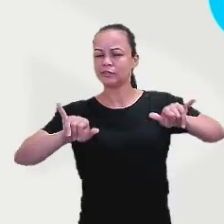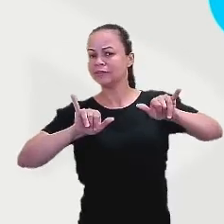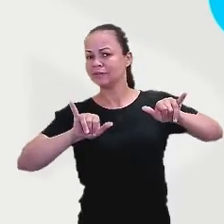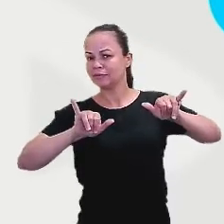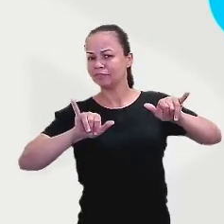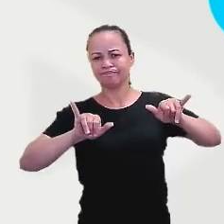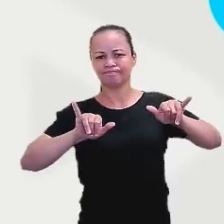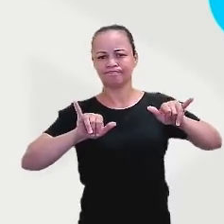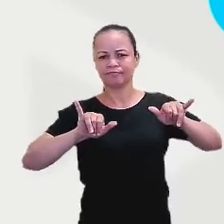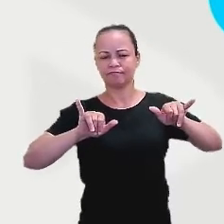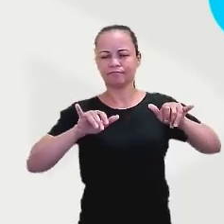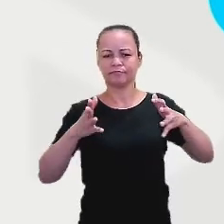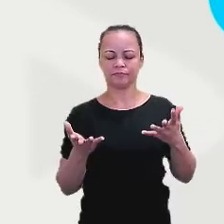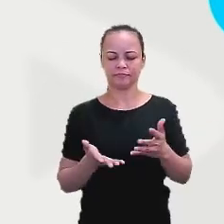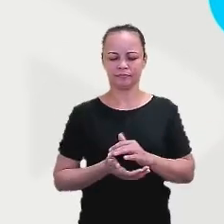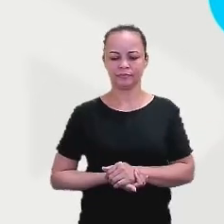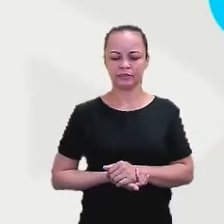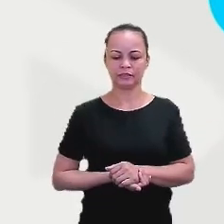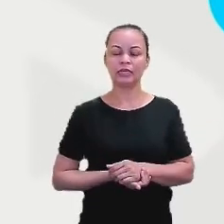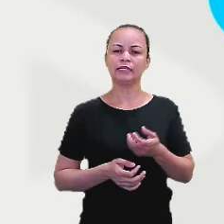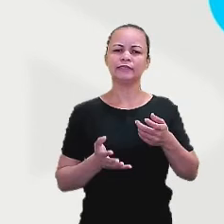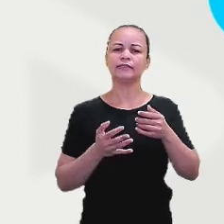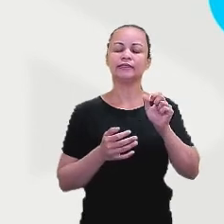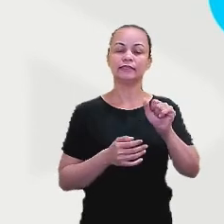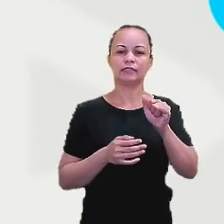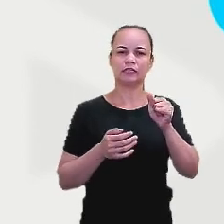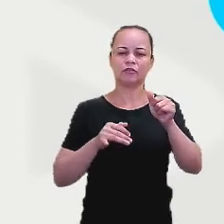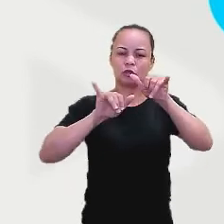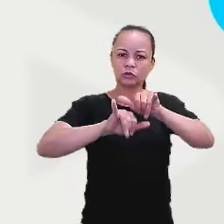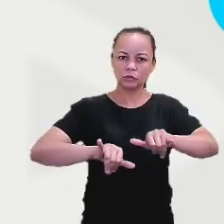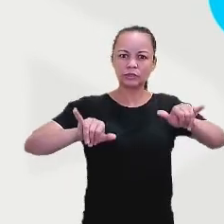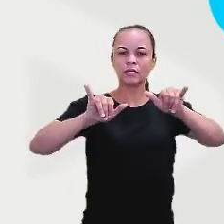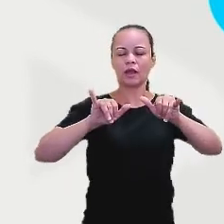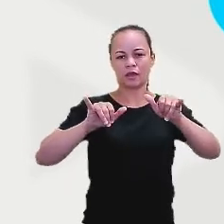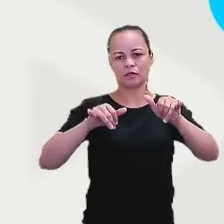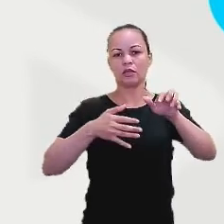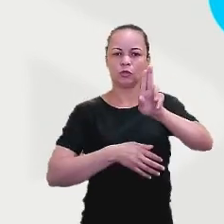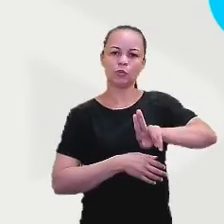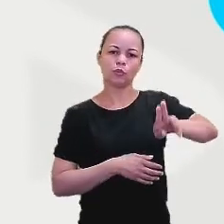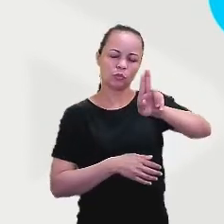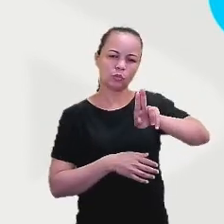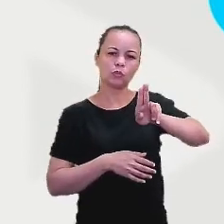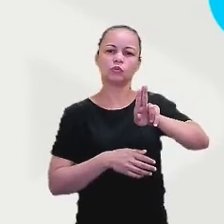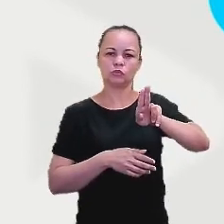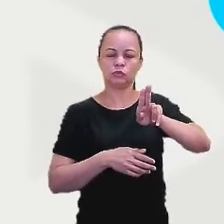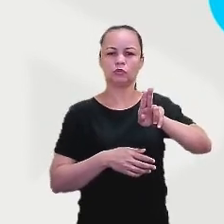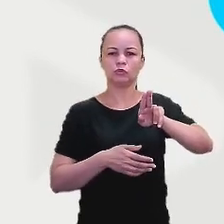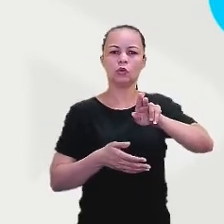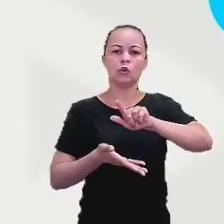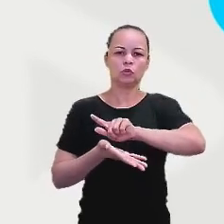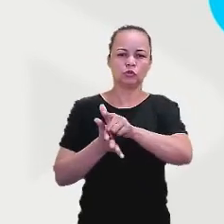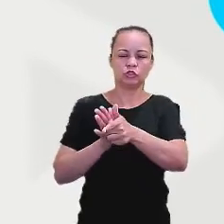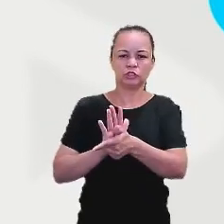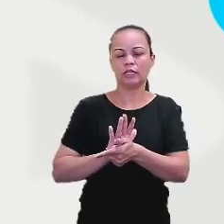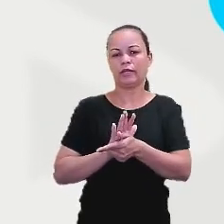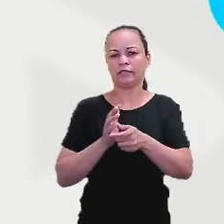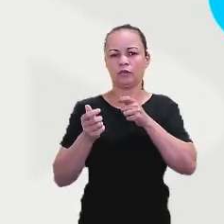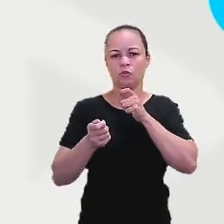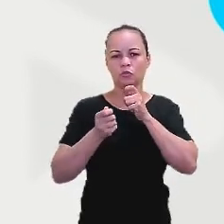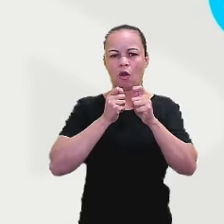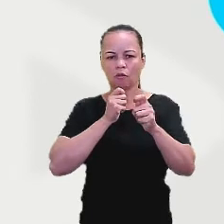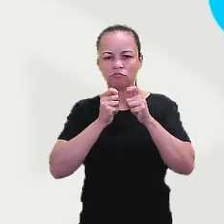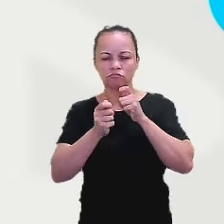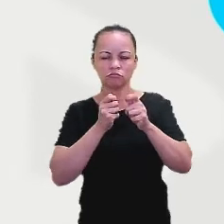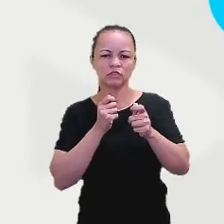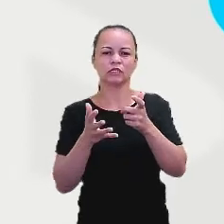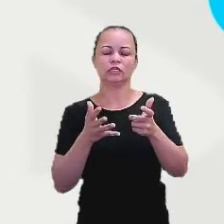acontecimento. Se eu vou noticiar um acontecimento, eu vou utilizar aí o gênero textual jornalístico, né? A notícia,